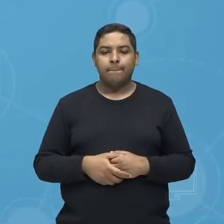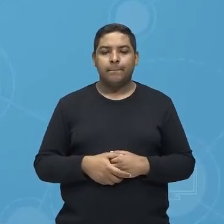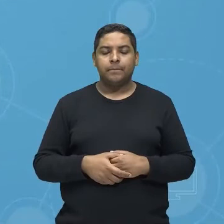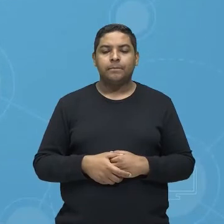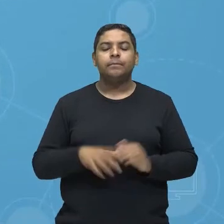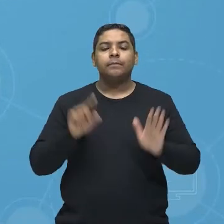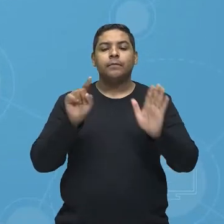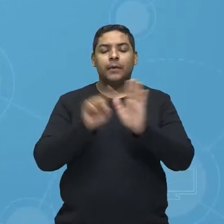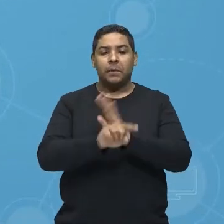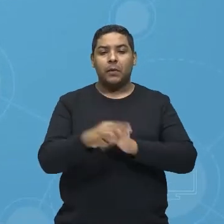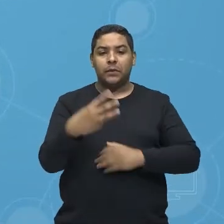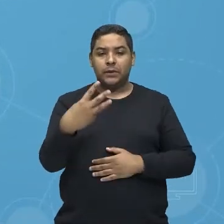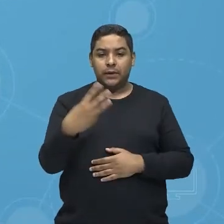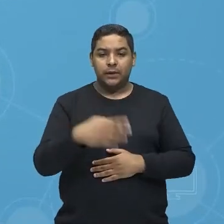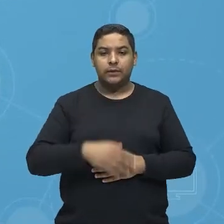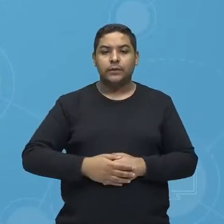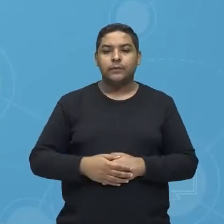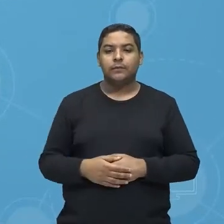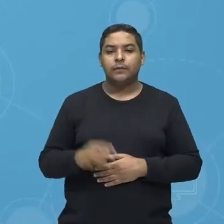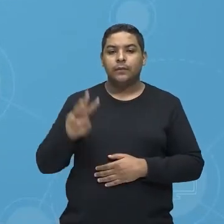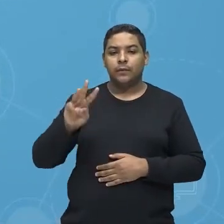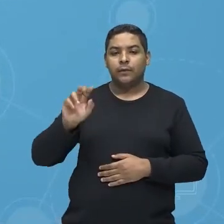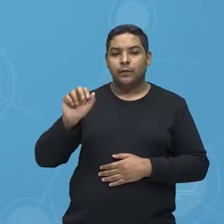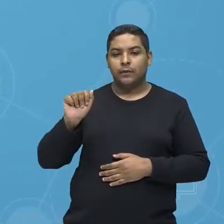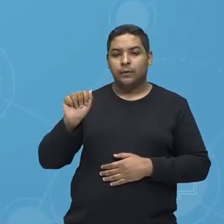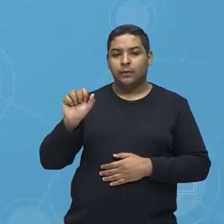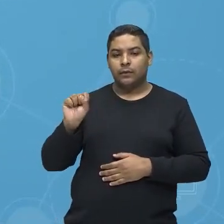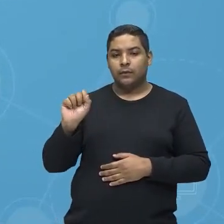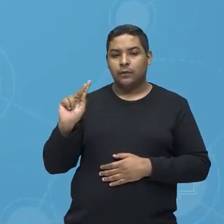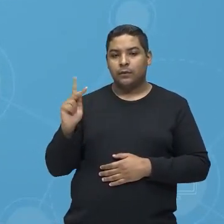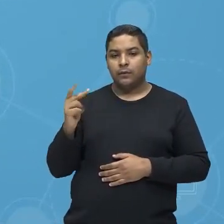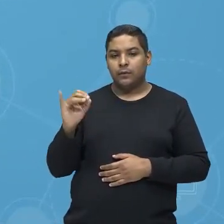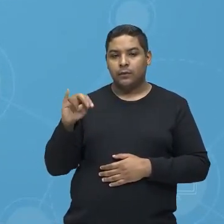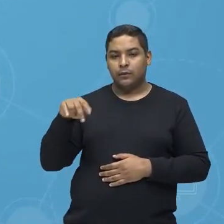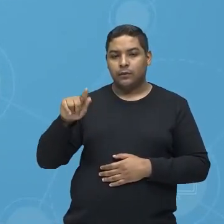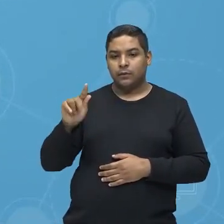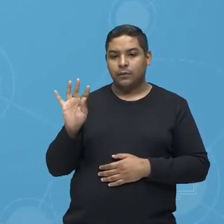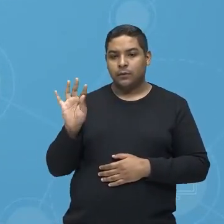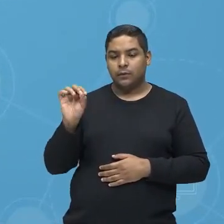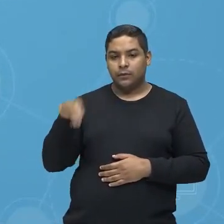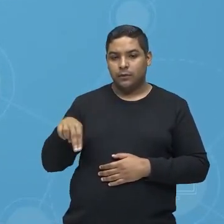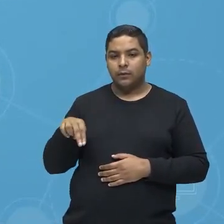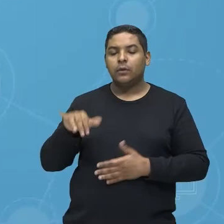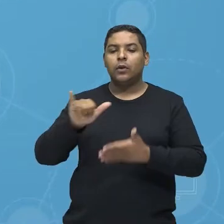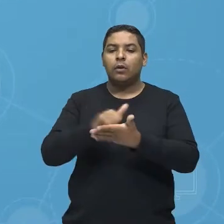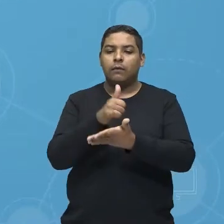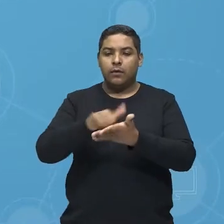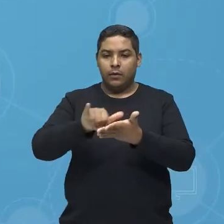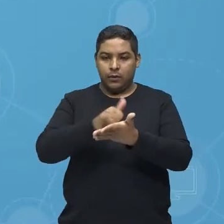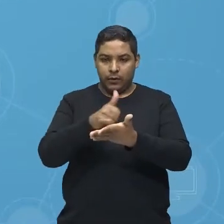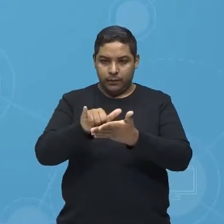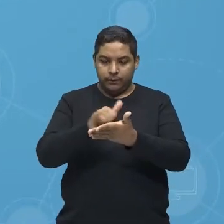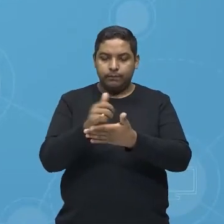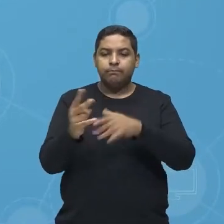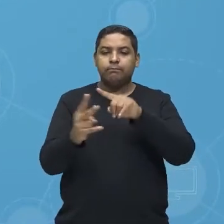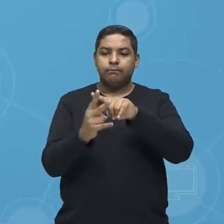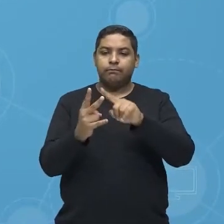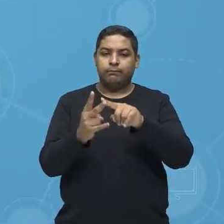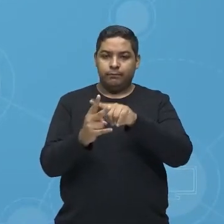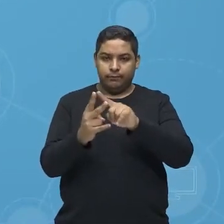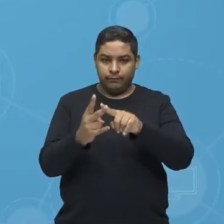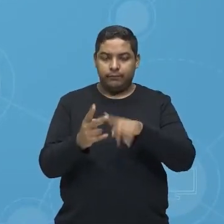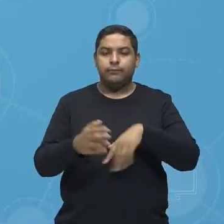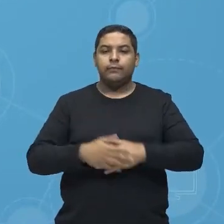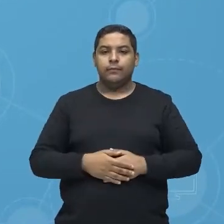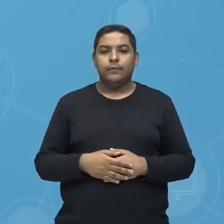a terceira questão, né? Colocou aí esses 2 centros como Washington e Nova York, né? O Washington a gente vai verificar daqui